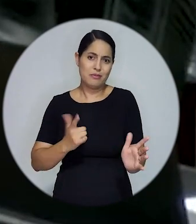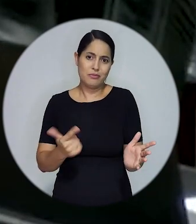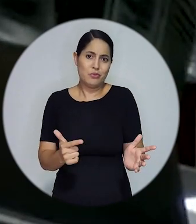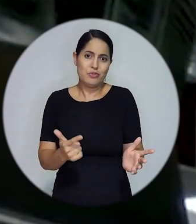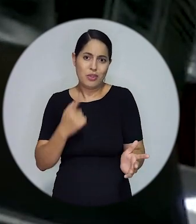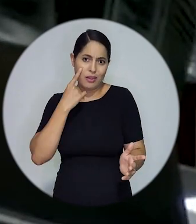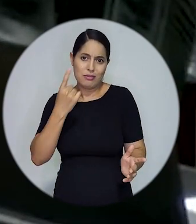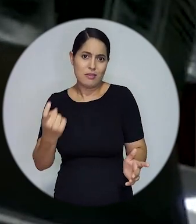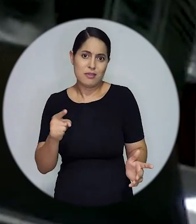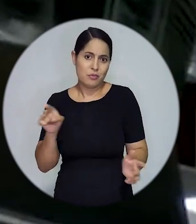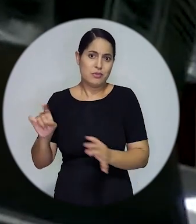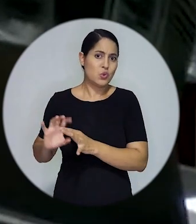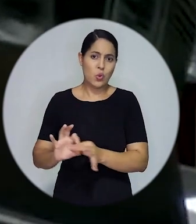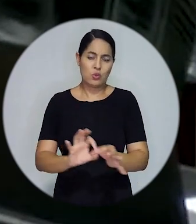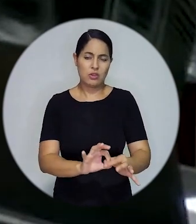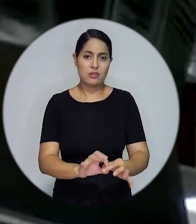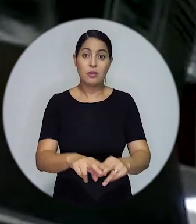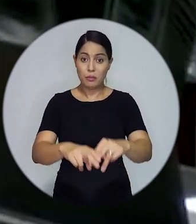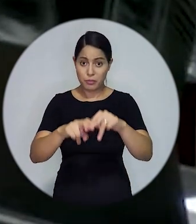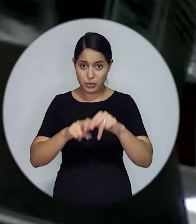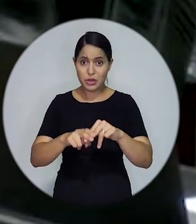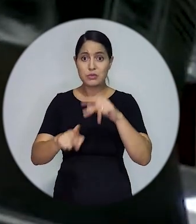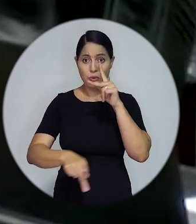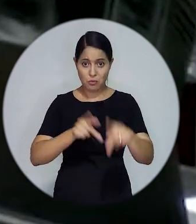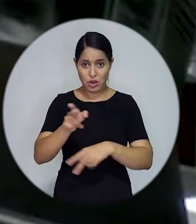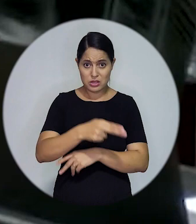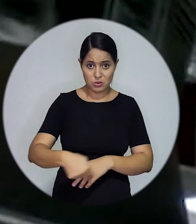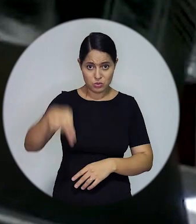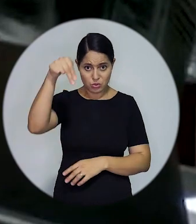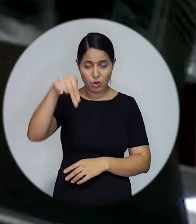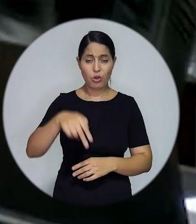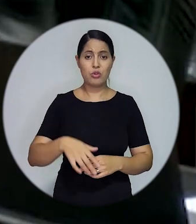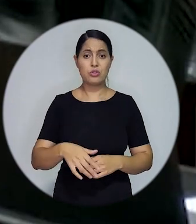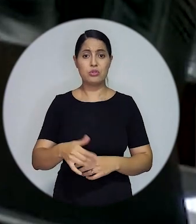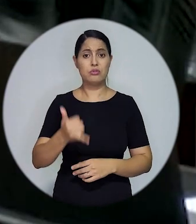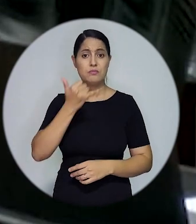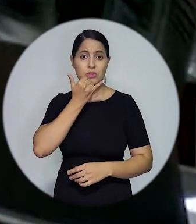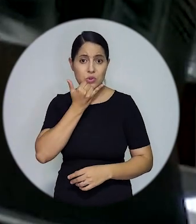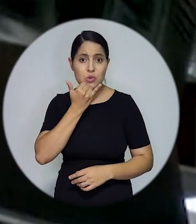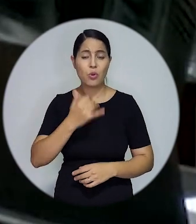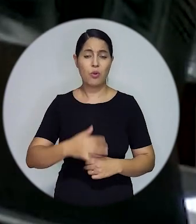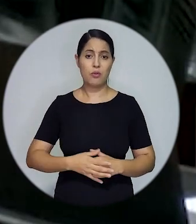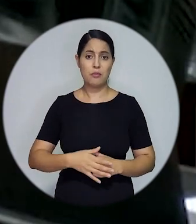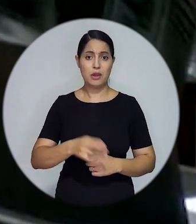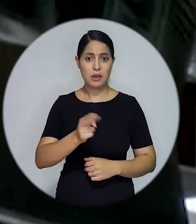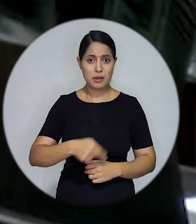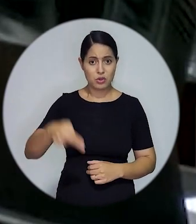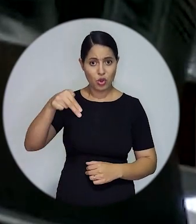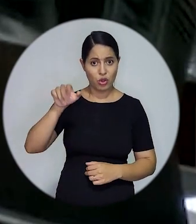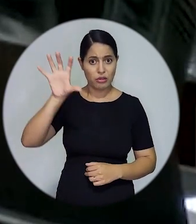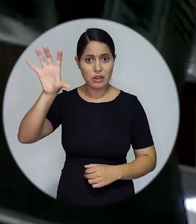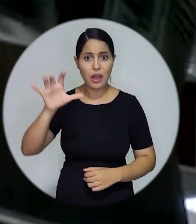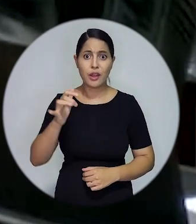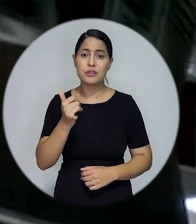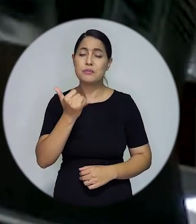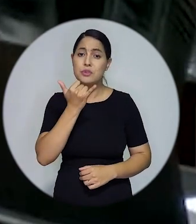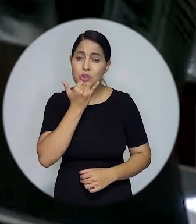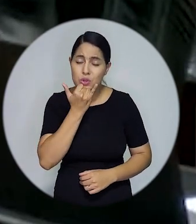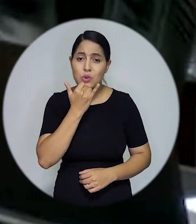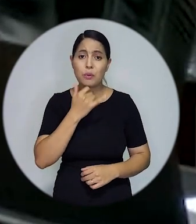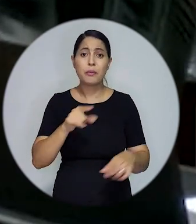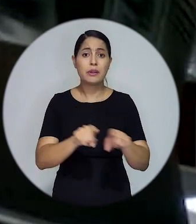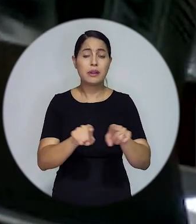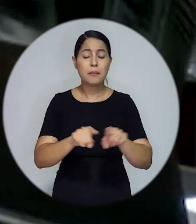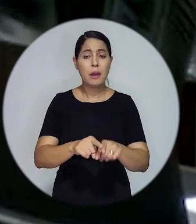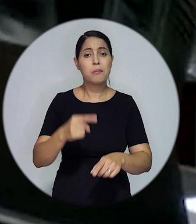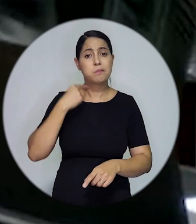isso, venho pedir desculpas. Desculpas aos cidadãos da região norte, desculpa aos cidadãos da região